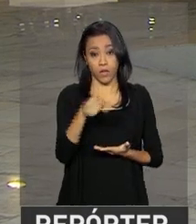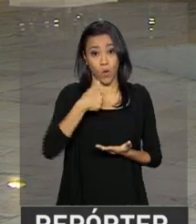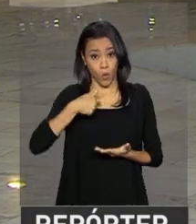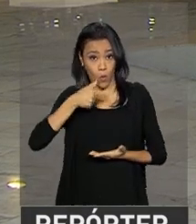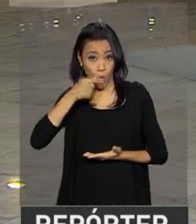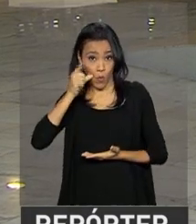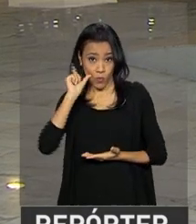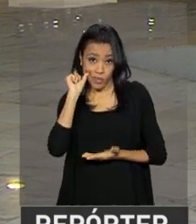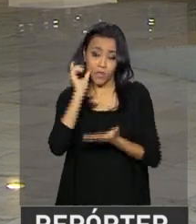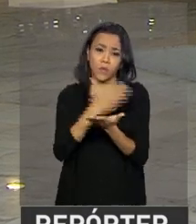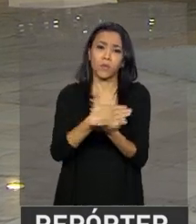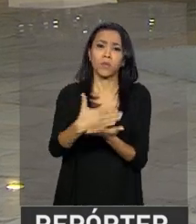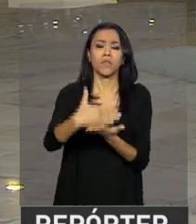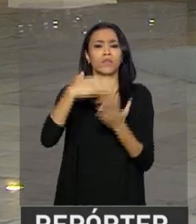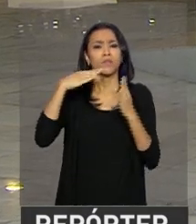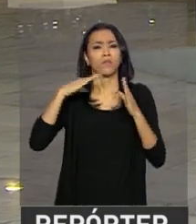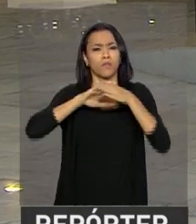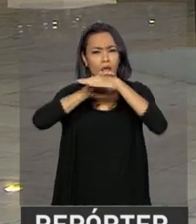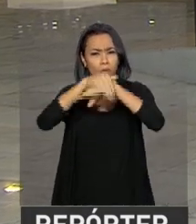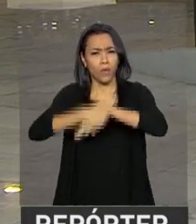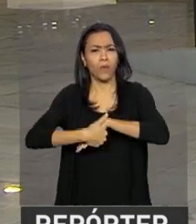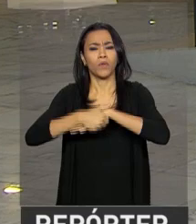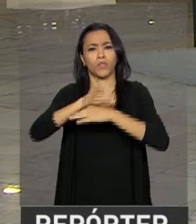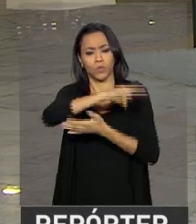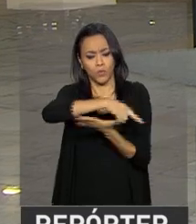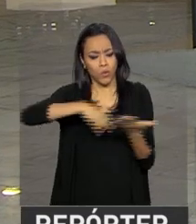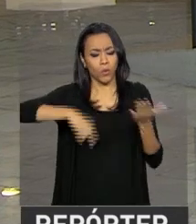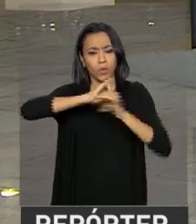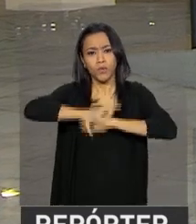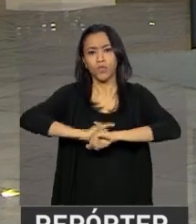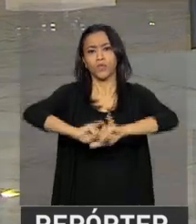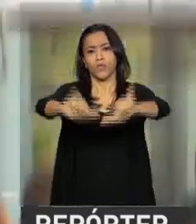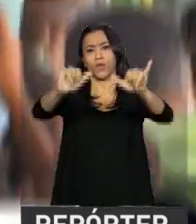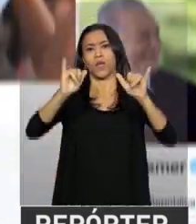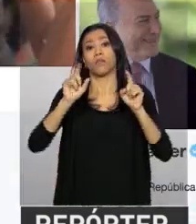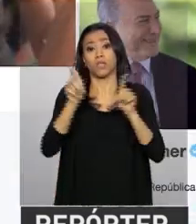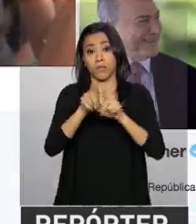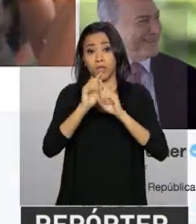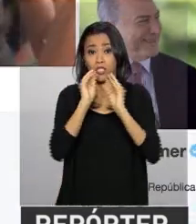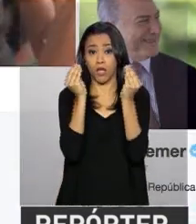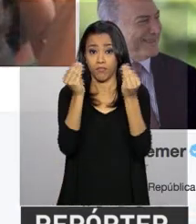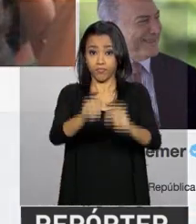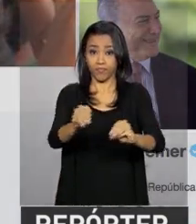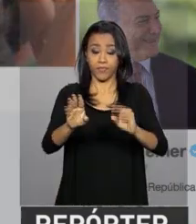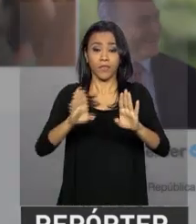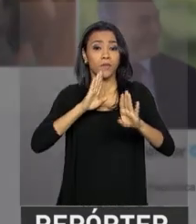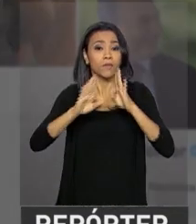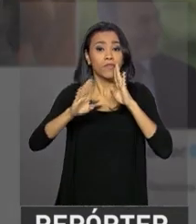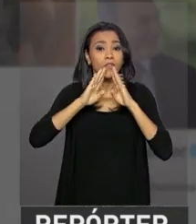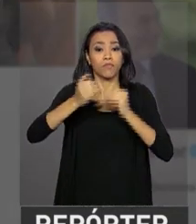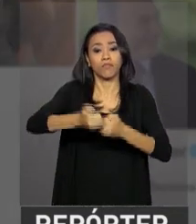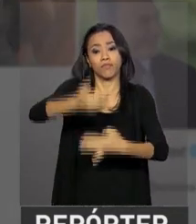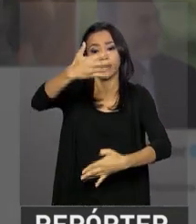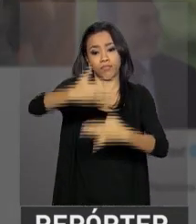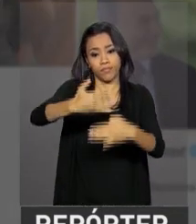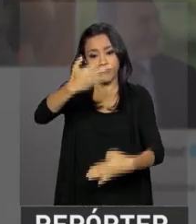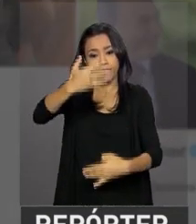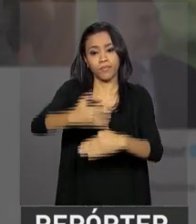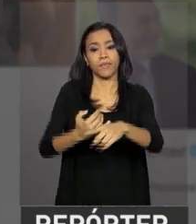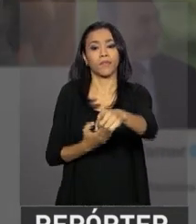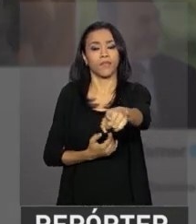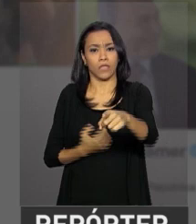ontem no início da noite, em nota divulgada à imprensa, também publicada nas redes sociais, o presidente da República em